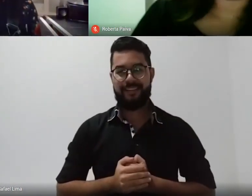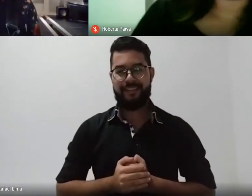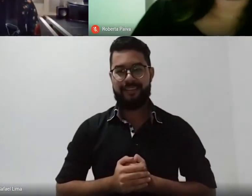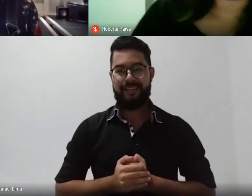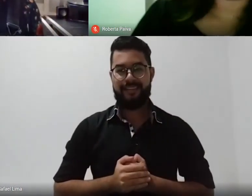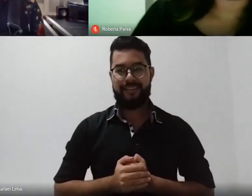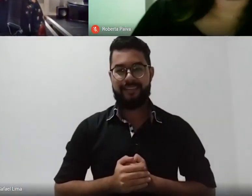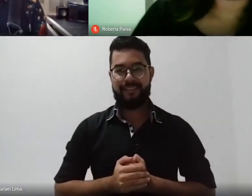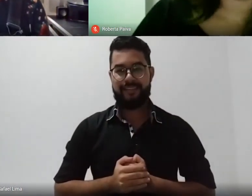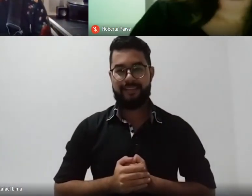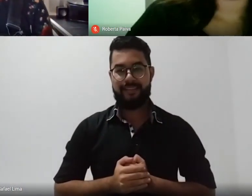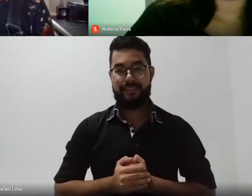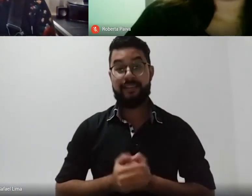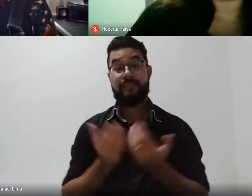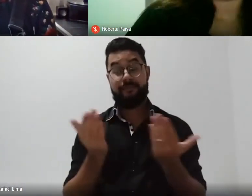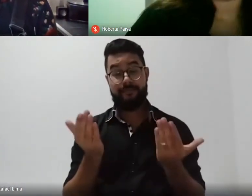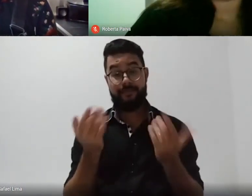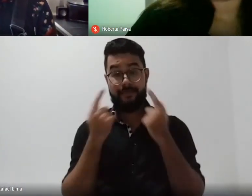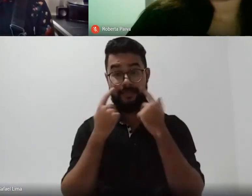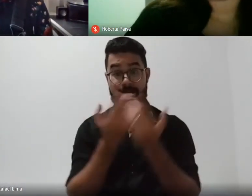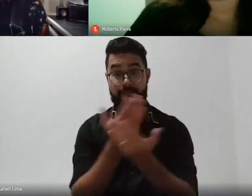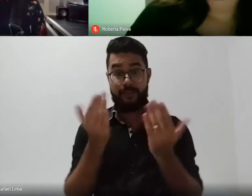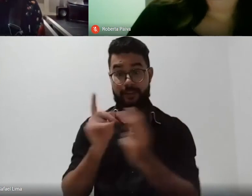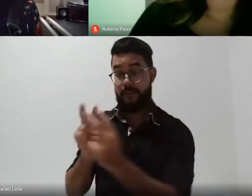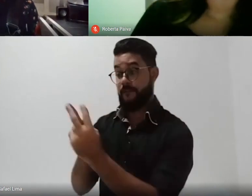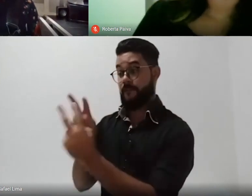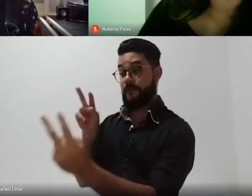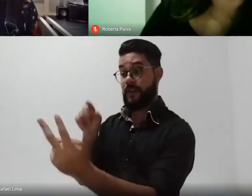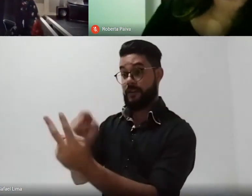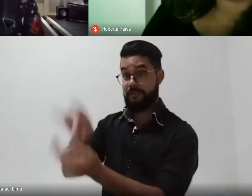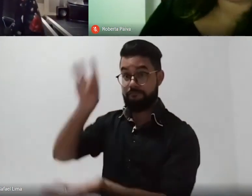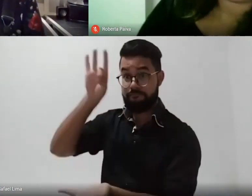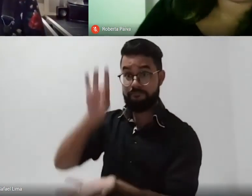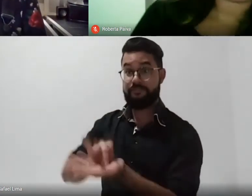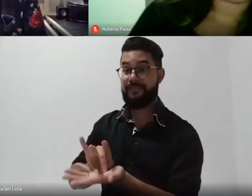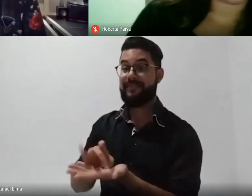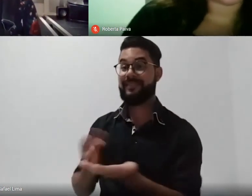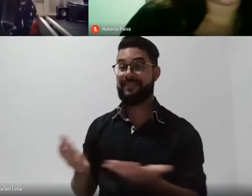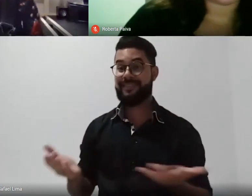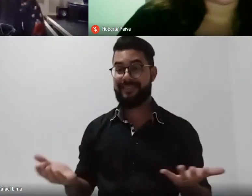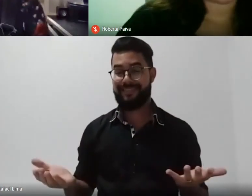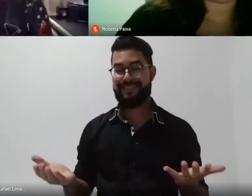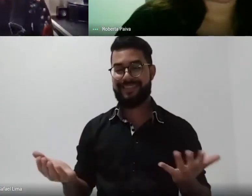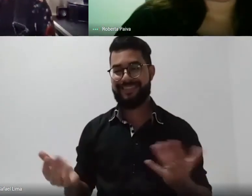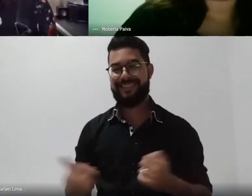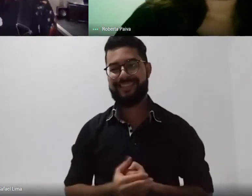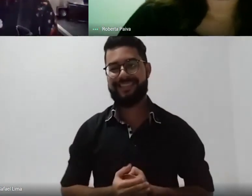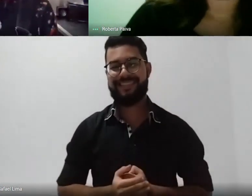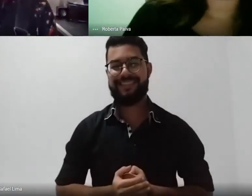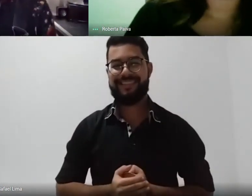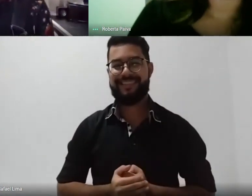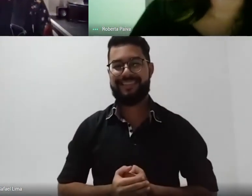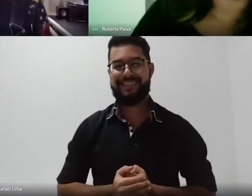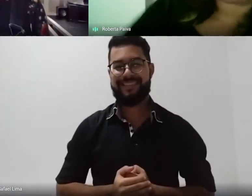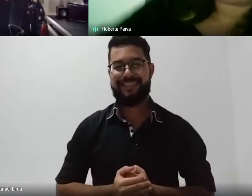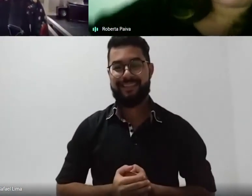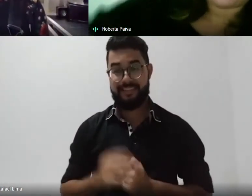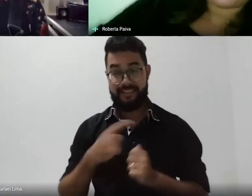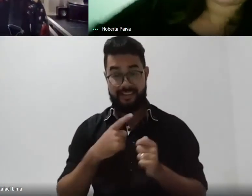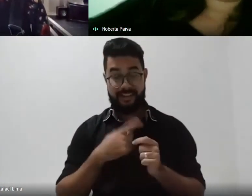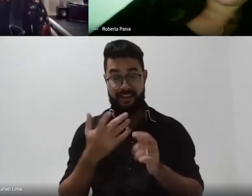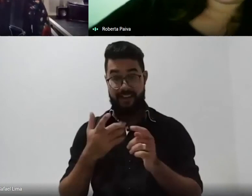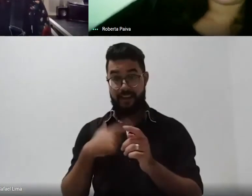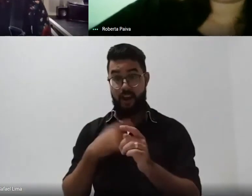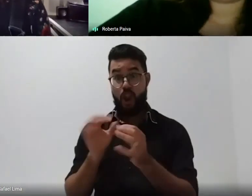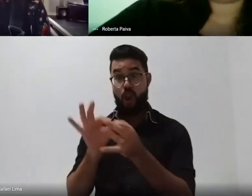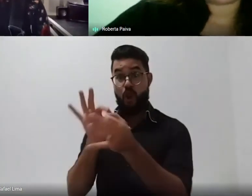Para você ver que o mundo virtual é de verdade, né? É de verdade. Nós estamos distantes